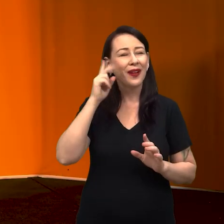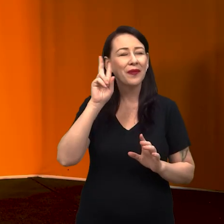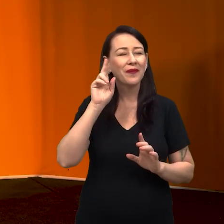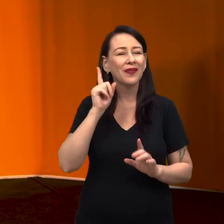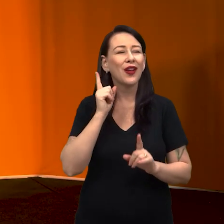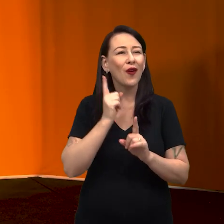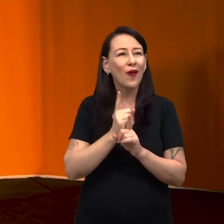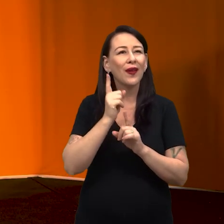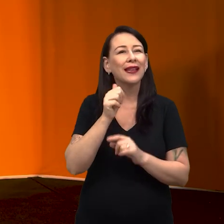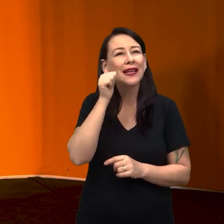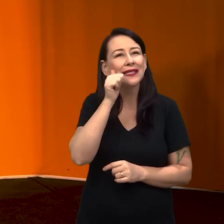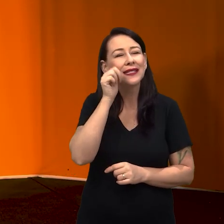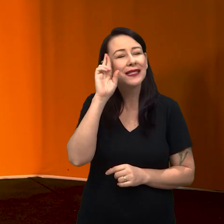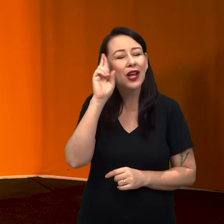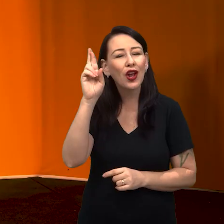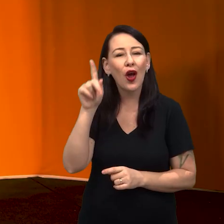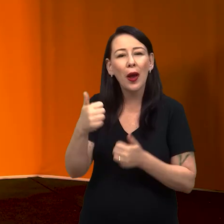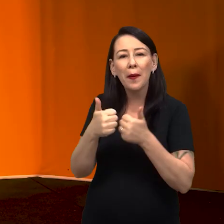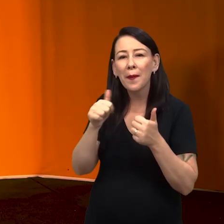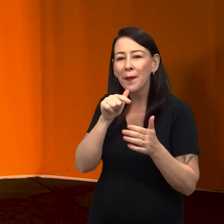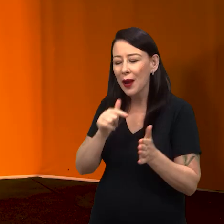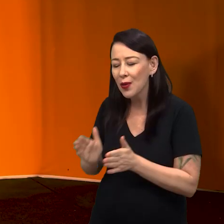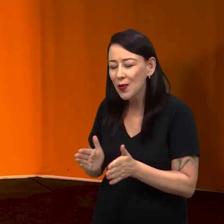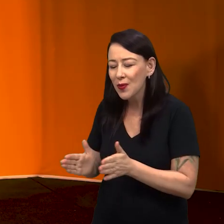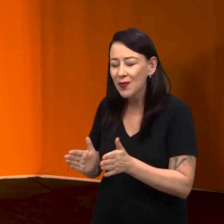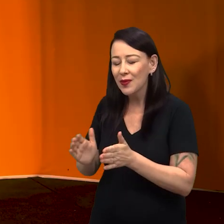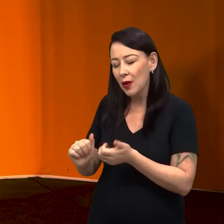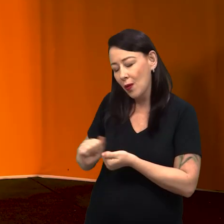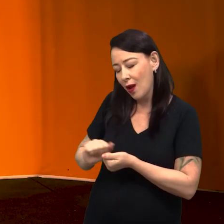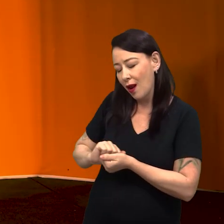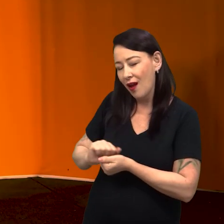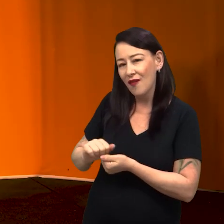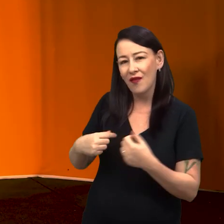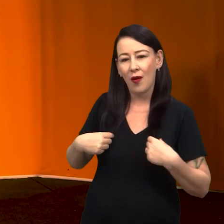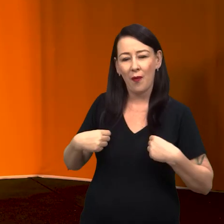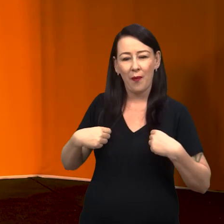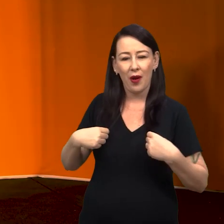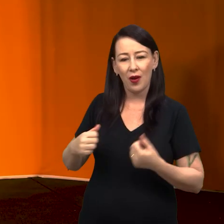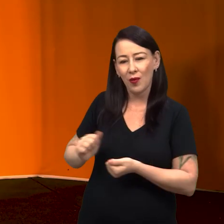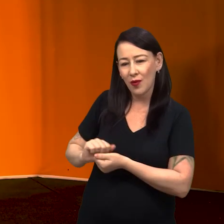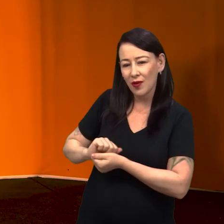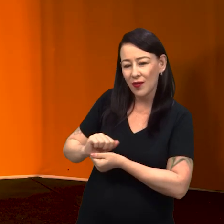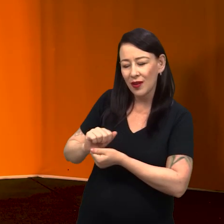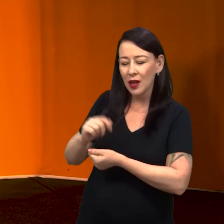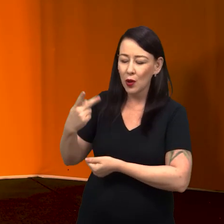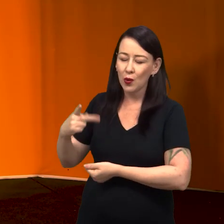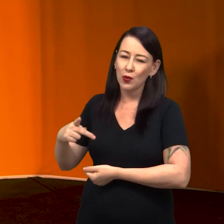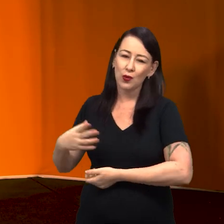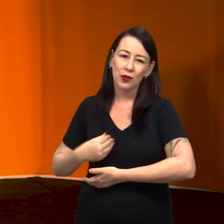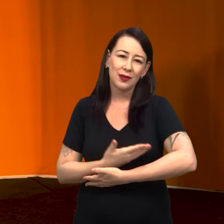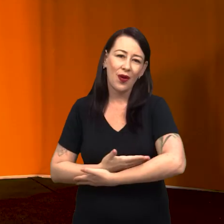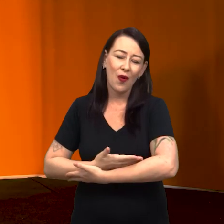Encontrei senhora na beira do rio, lavando os paninhos do